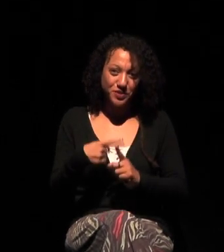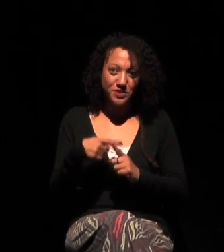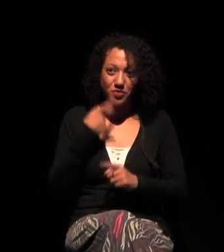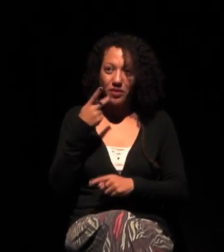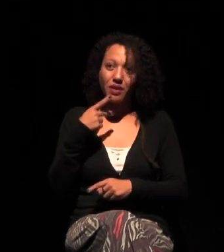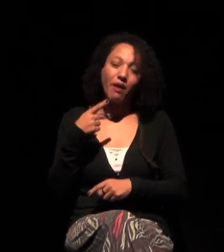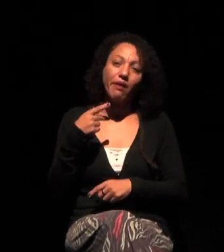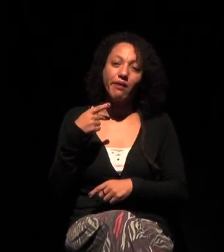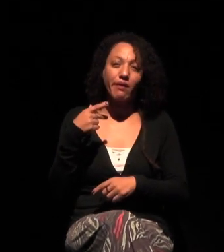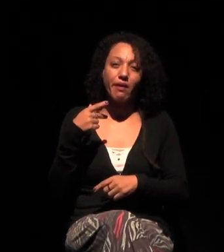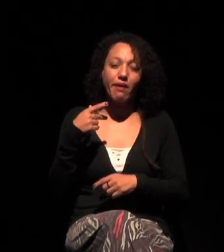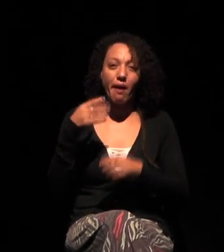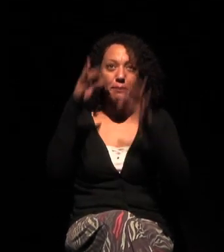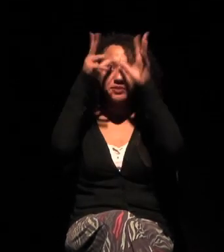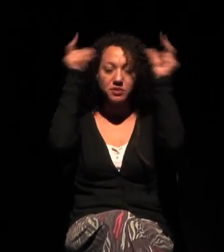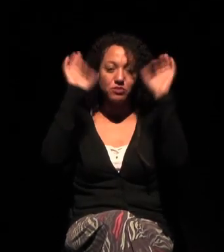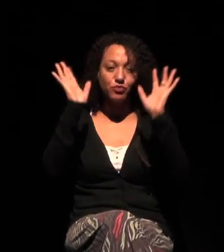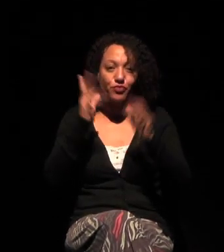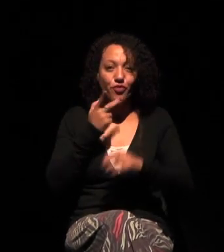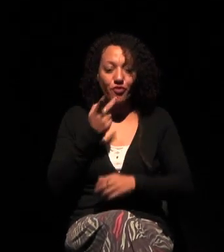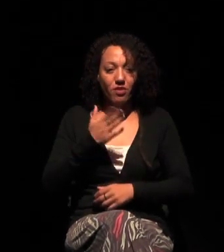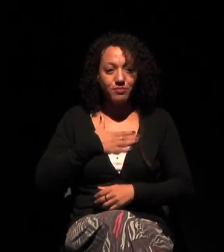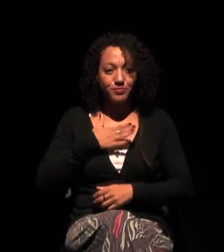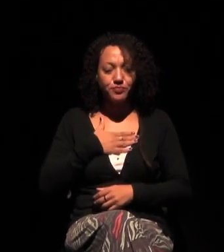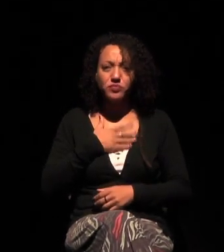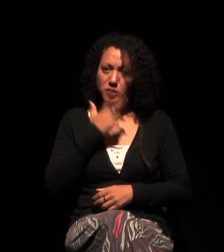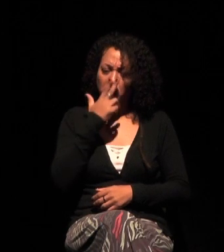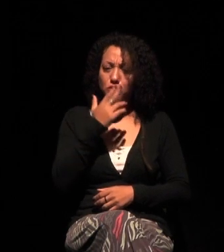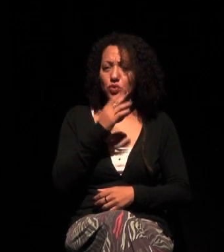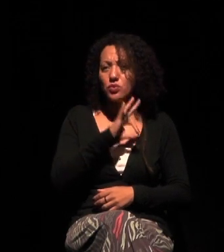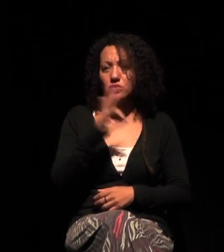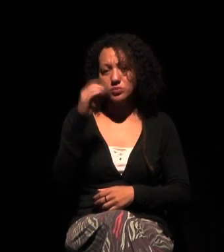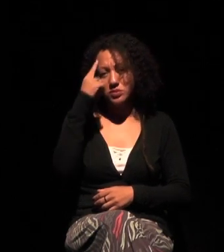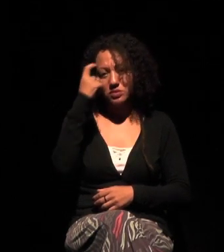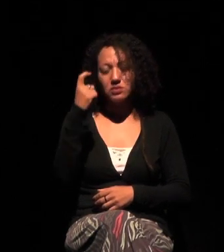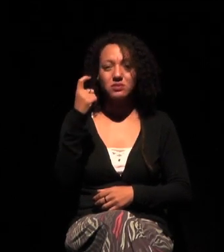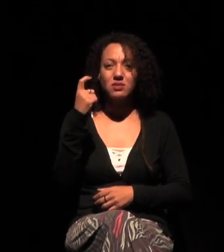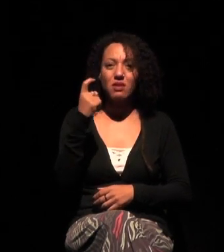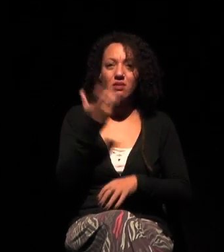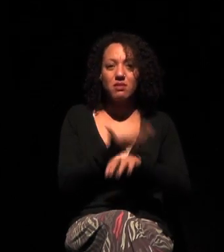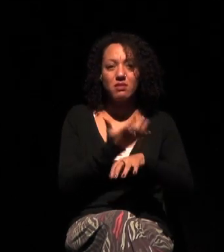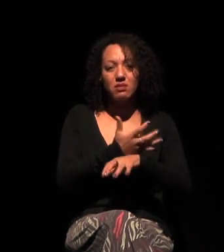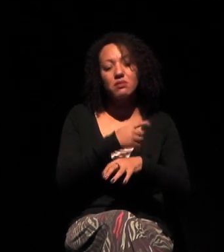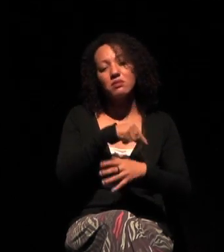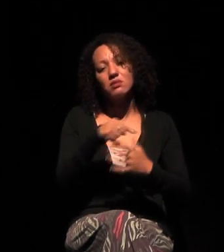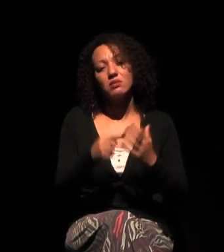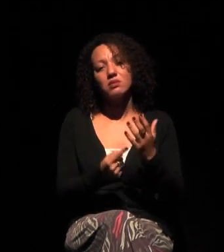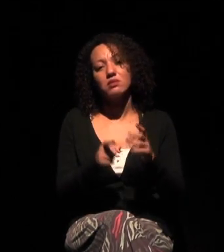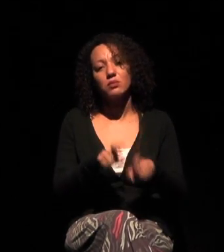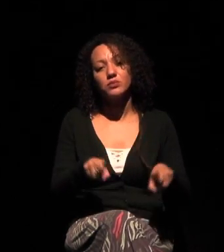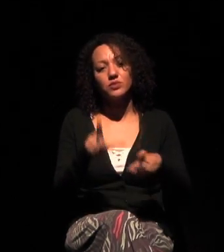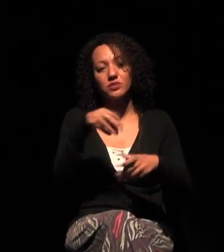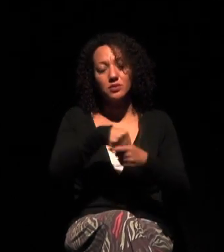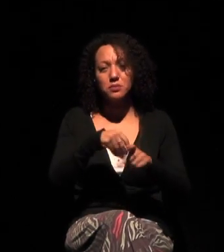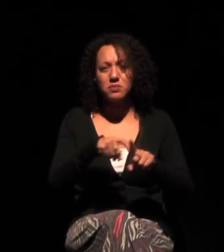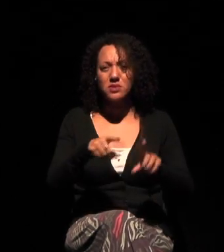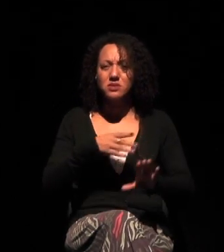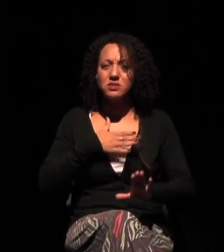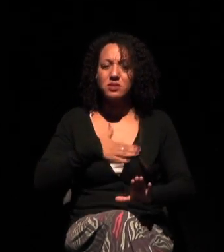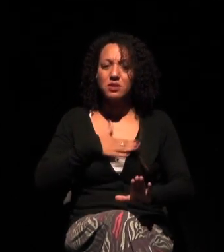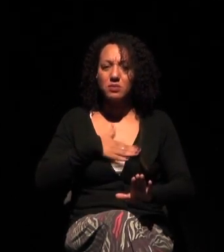abstrato eu acho que é uma boa idéia é ensinar pensamento convencional mas com calma porque senão a gente vai dividir mais ainda o